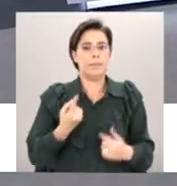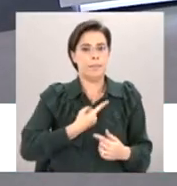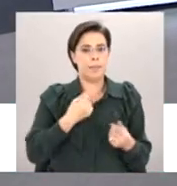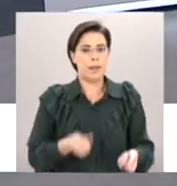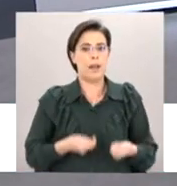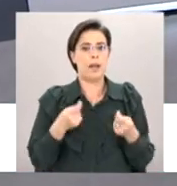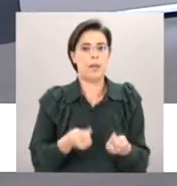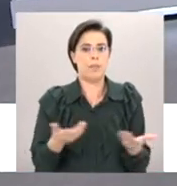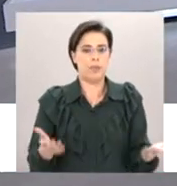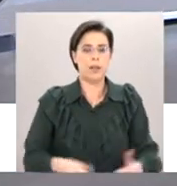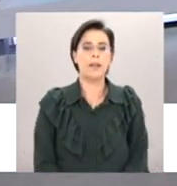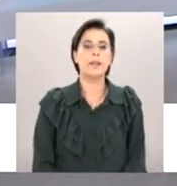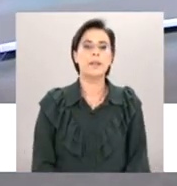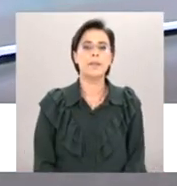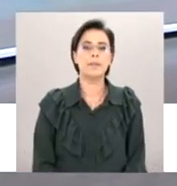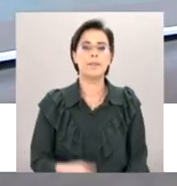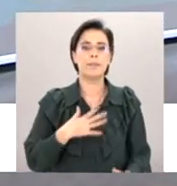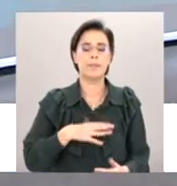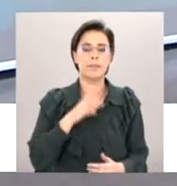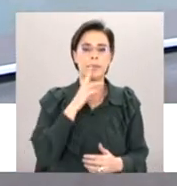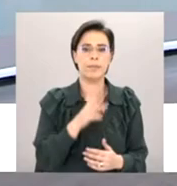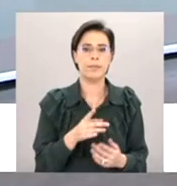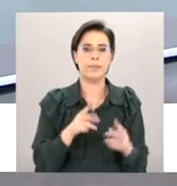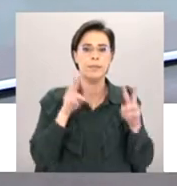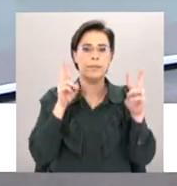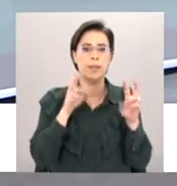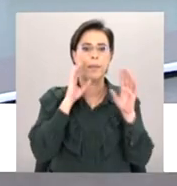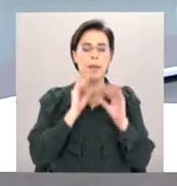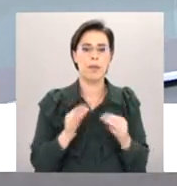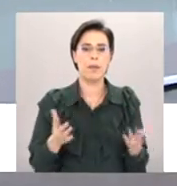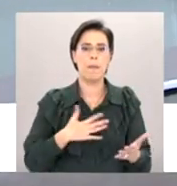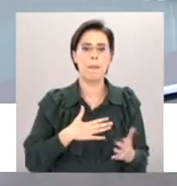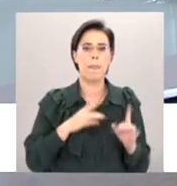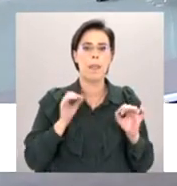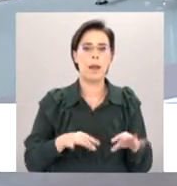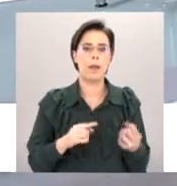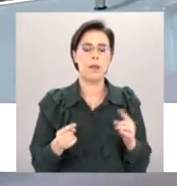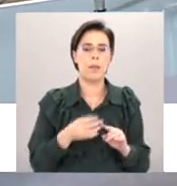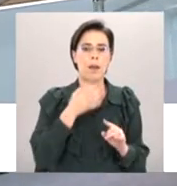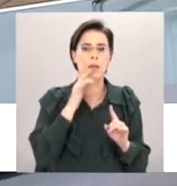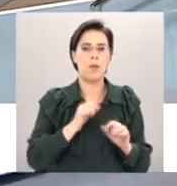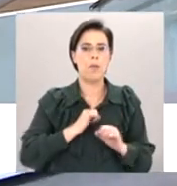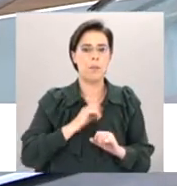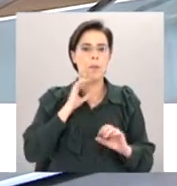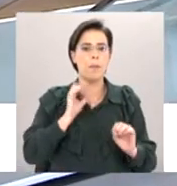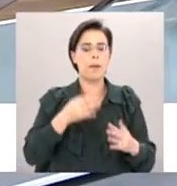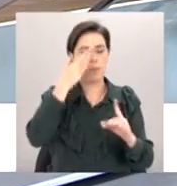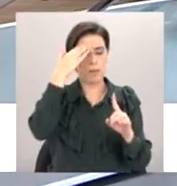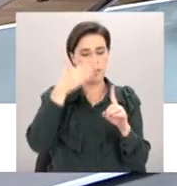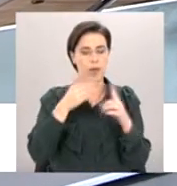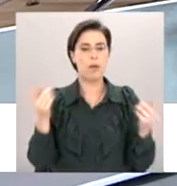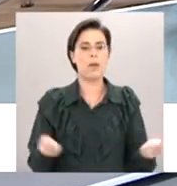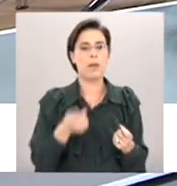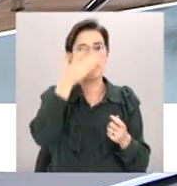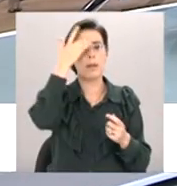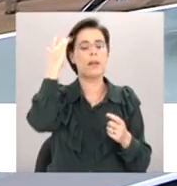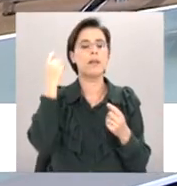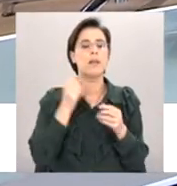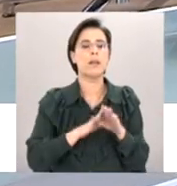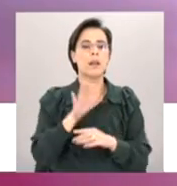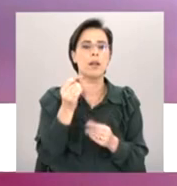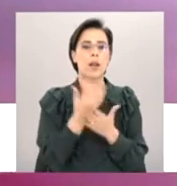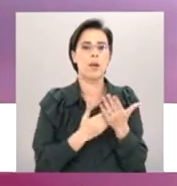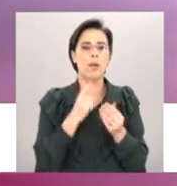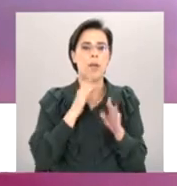nós devemos apostar eu gostava muito responder essa também de educação mas não quero deixar cavalo debates a falar do meu principal foco nesta campanha que o crescimento econômico